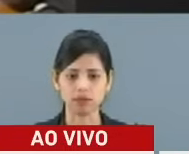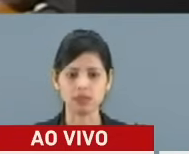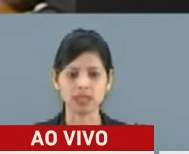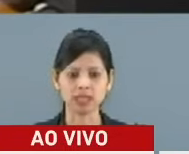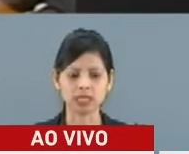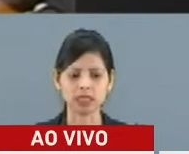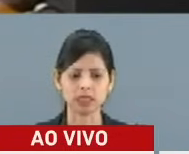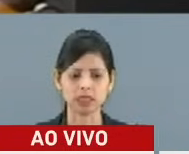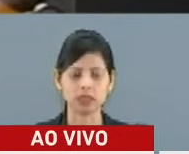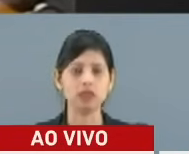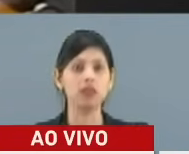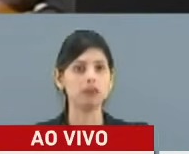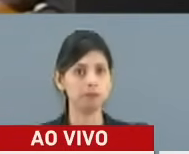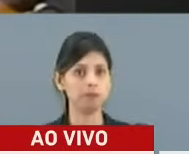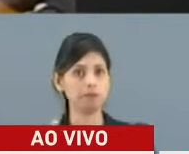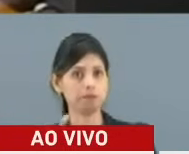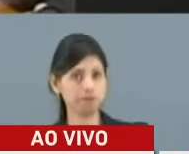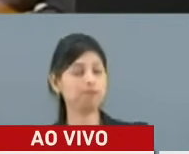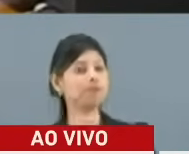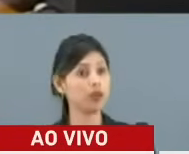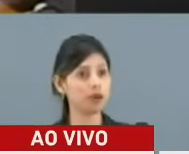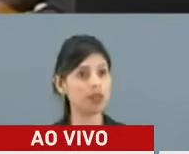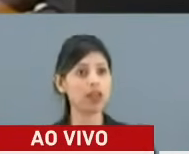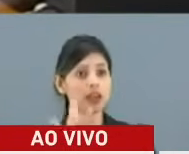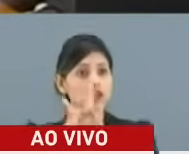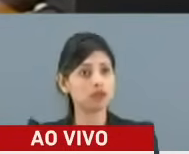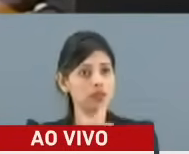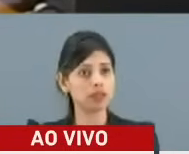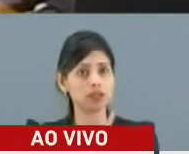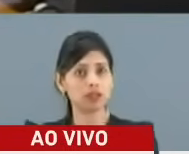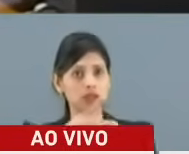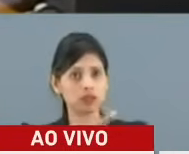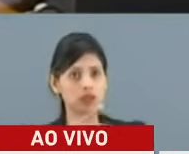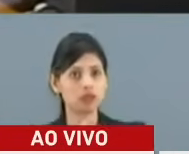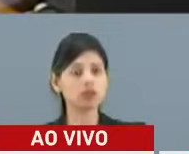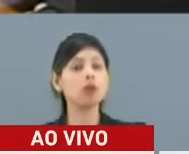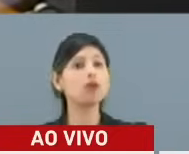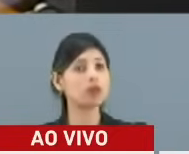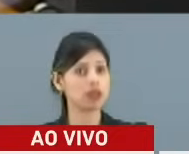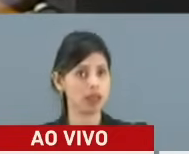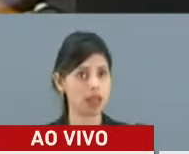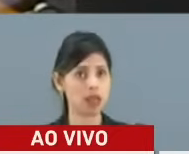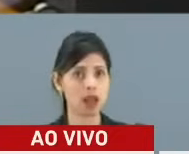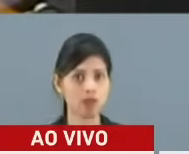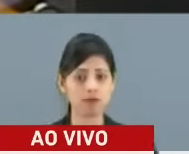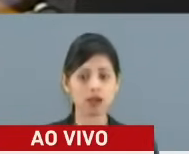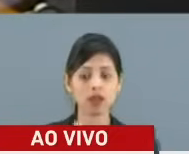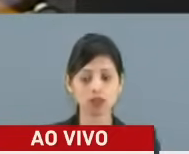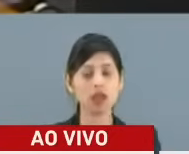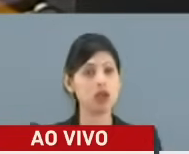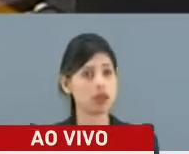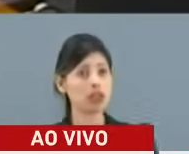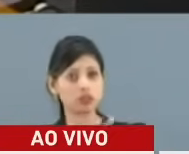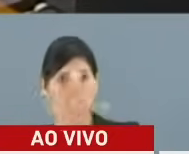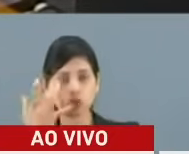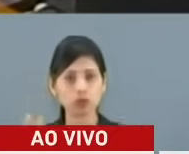espera. As manifestações de parlamentares, independentemente de que lado estiverem, de quem vem aqui e de quem também nos assiste. Até